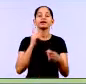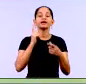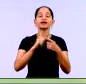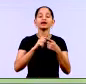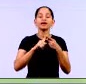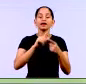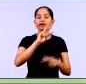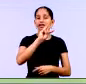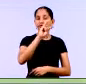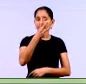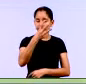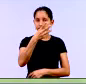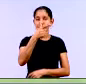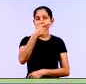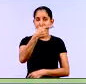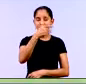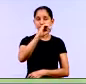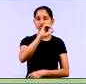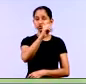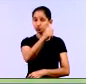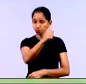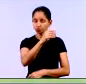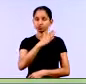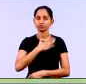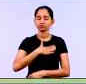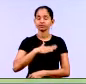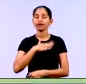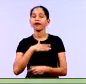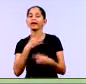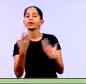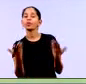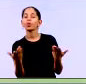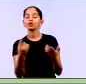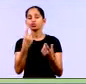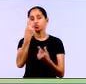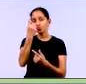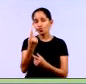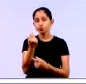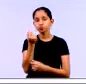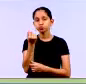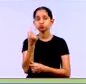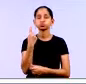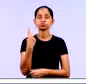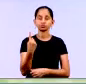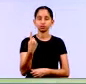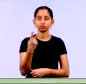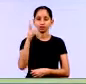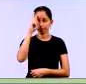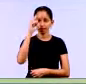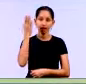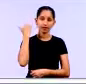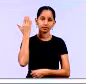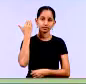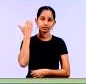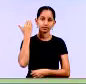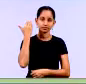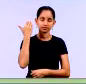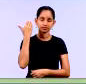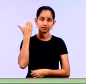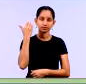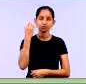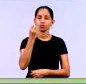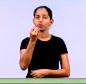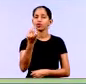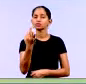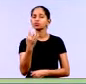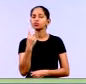3.201. Agora, qual é o valor unitário? Lembram quanto é o valor unitário da matéria-prima? Opa! Valor